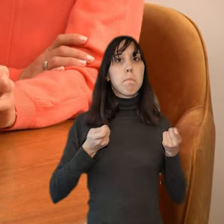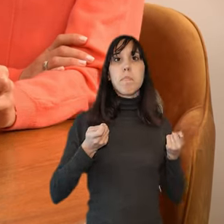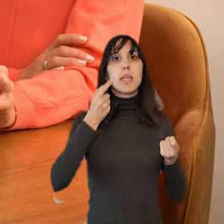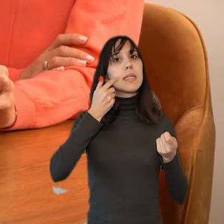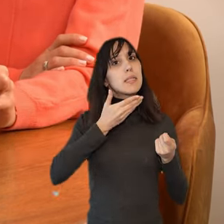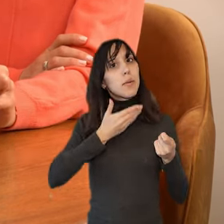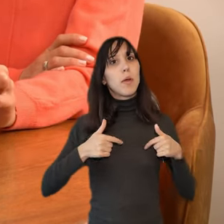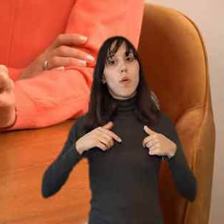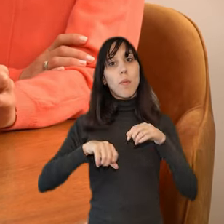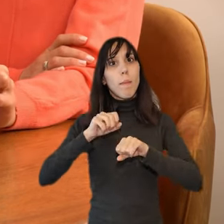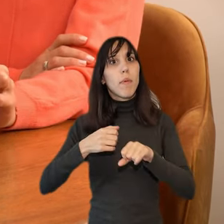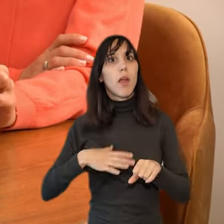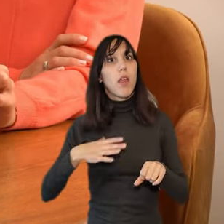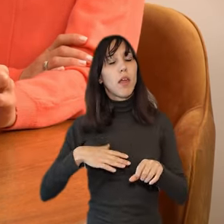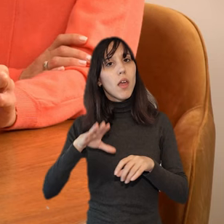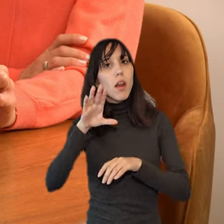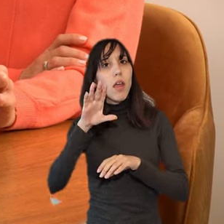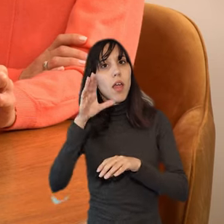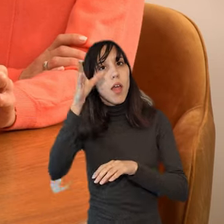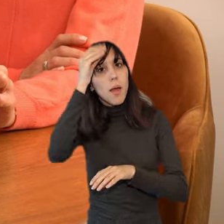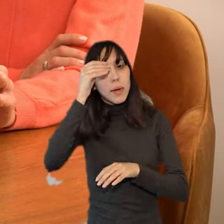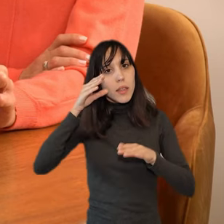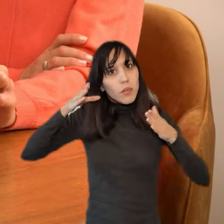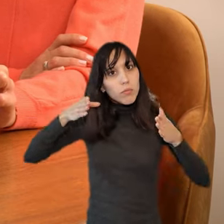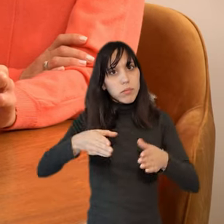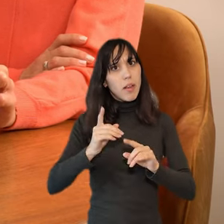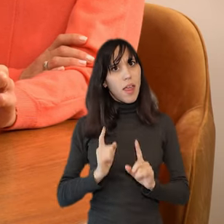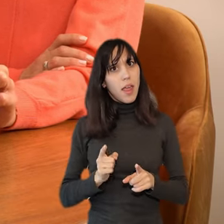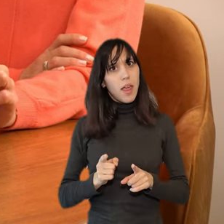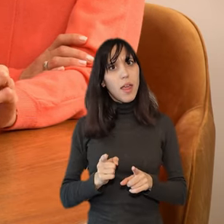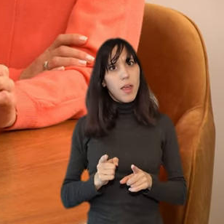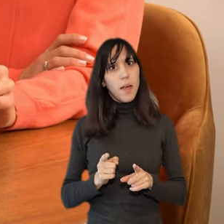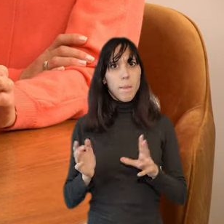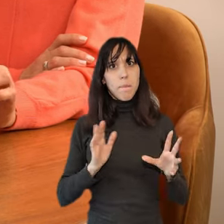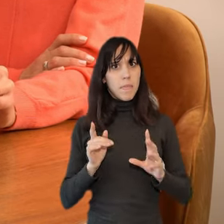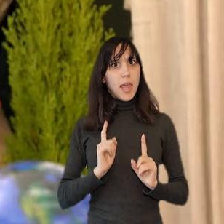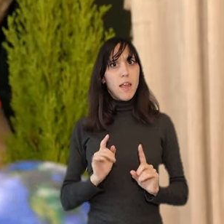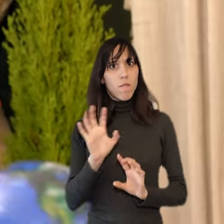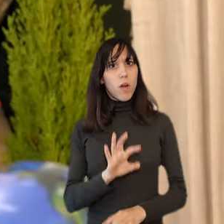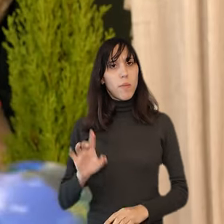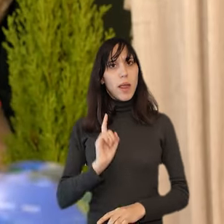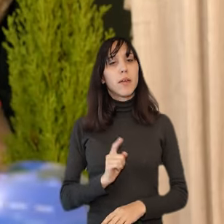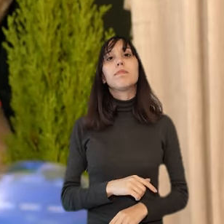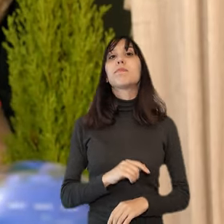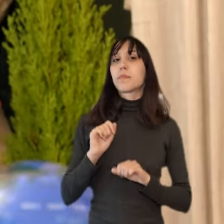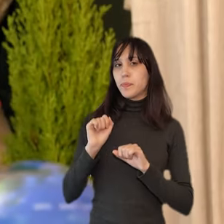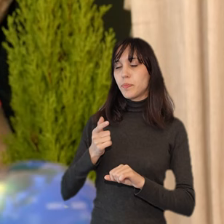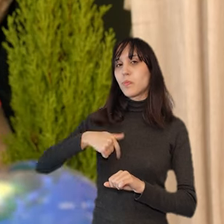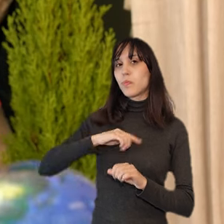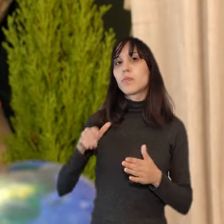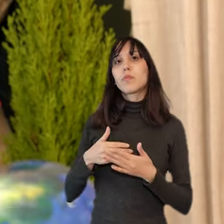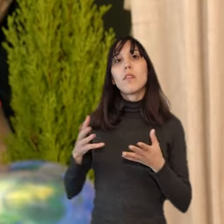saber essa vontade de aprender eles mergulham será assim assim Chapa cinco tipo assim sim nós